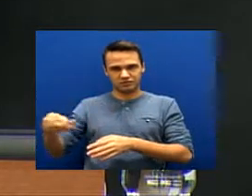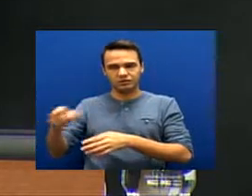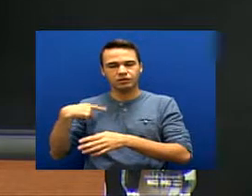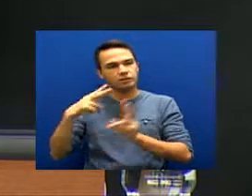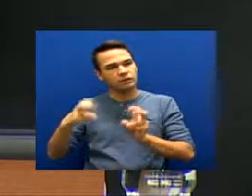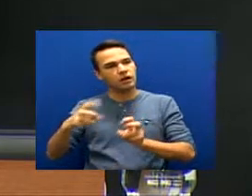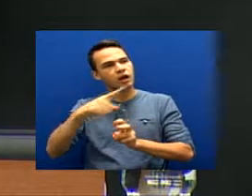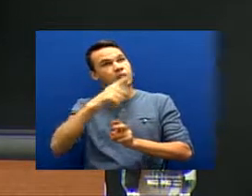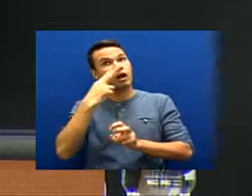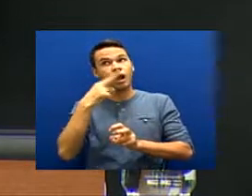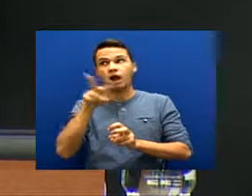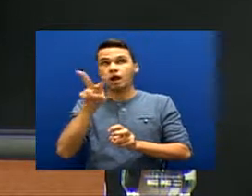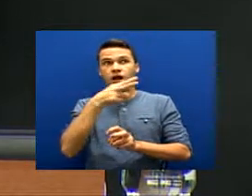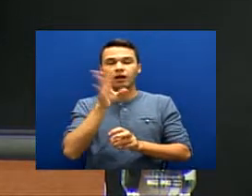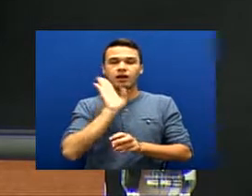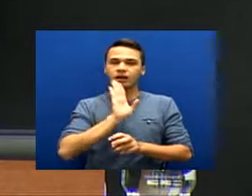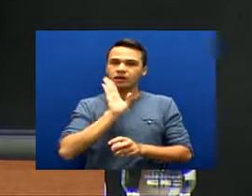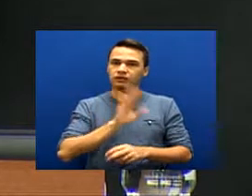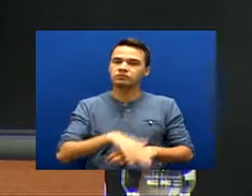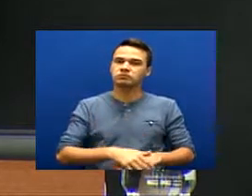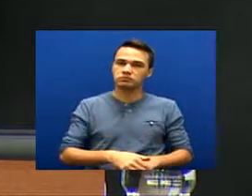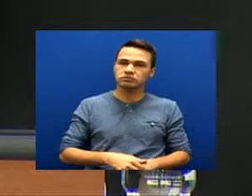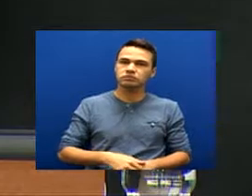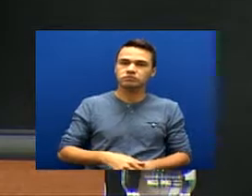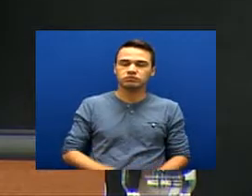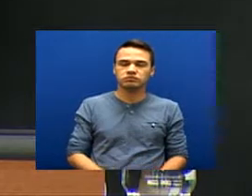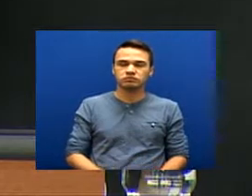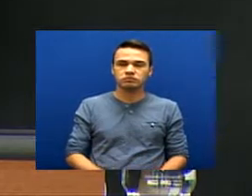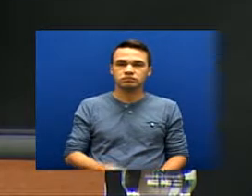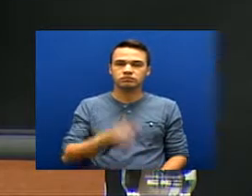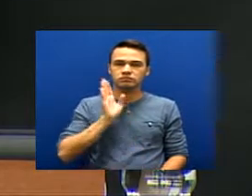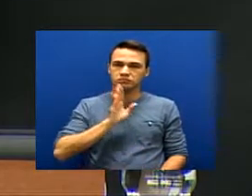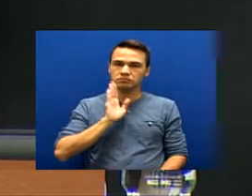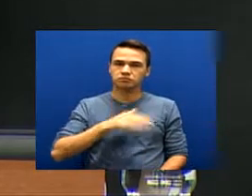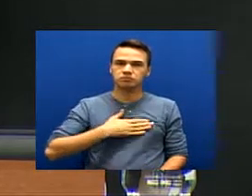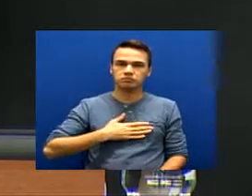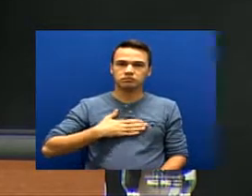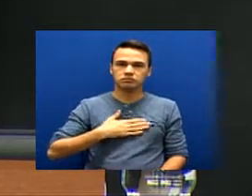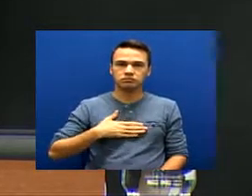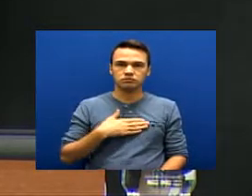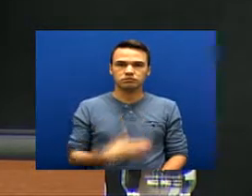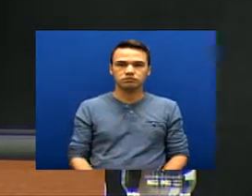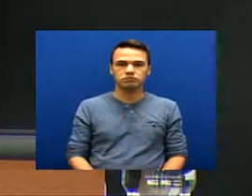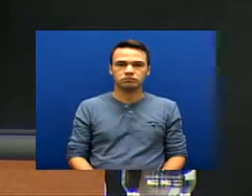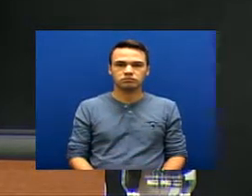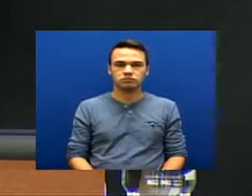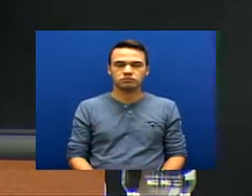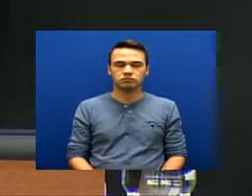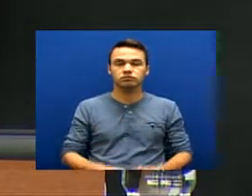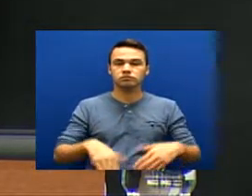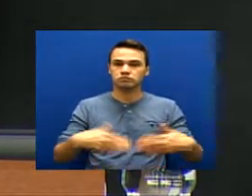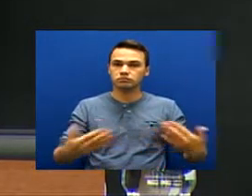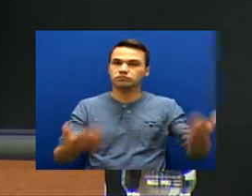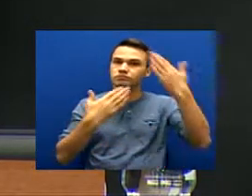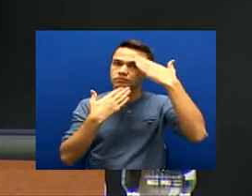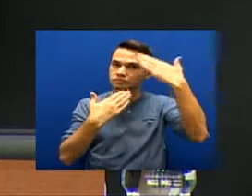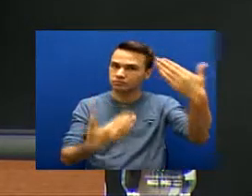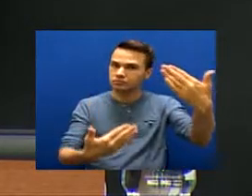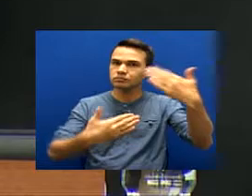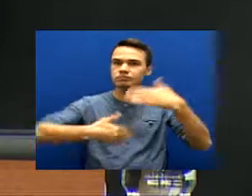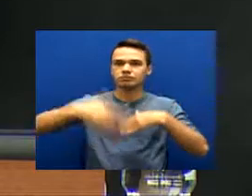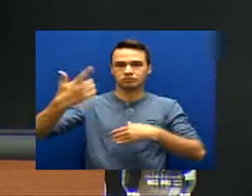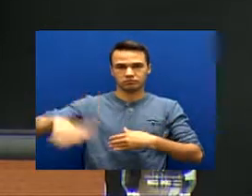aqui e depois eu faço a leitura. Então... A toda a população que nos acompanha pela